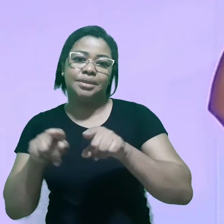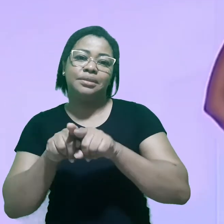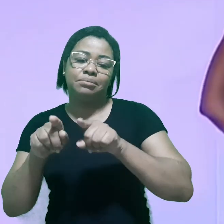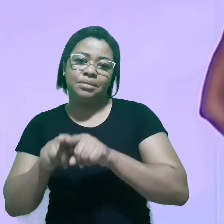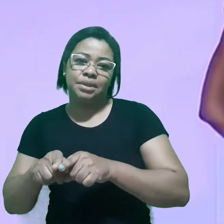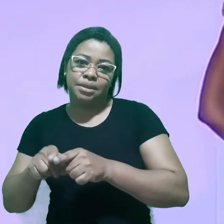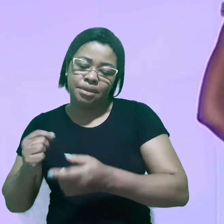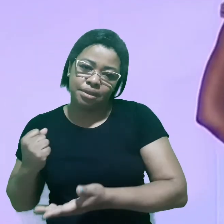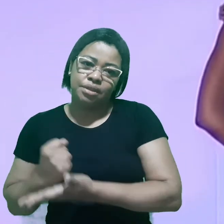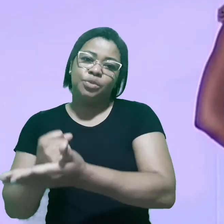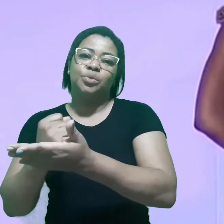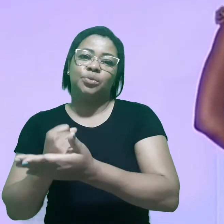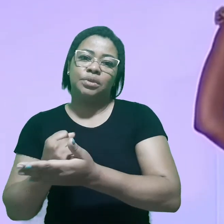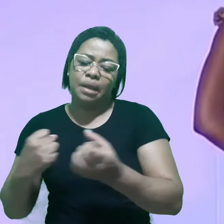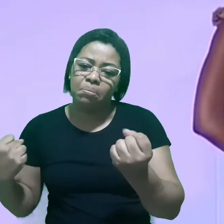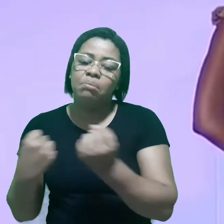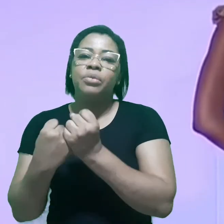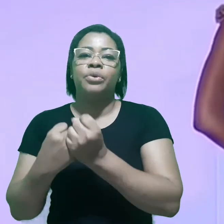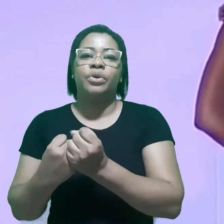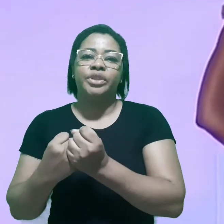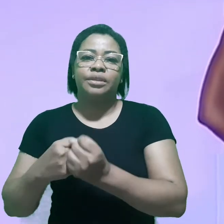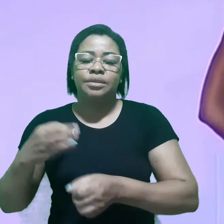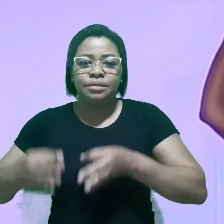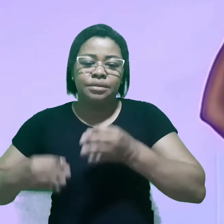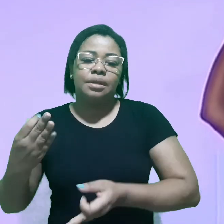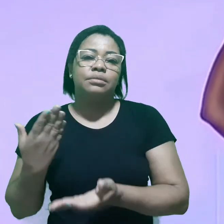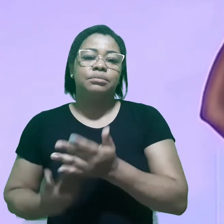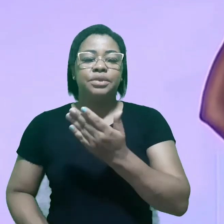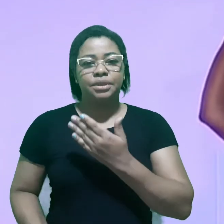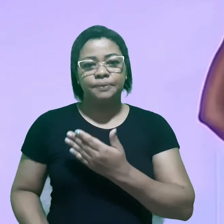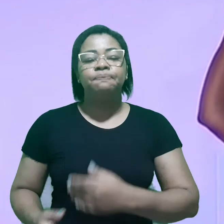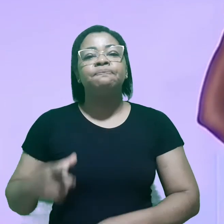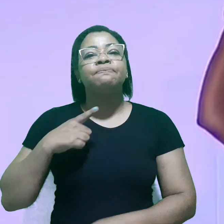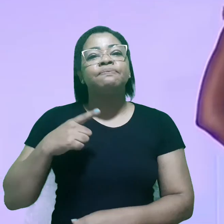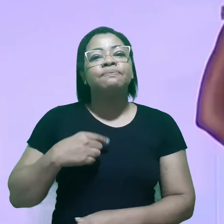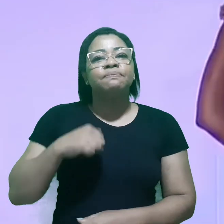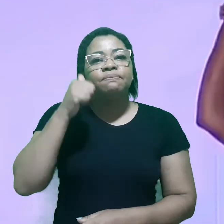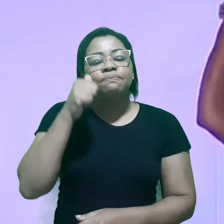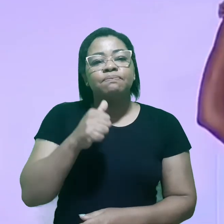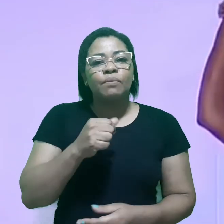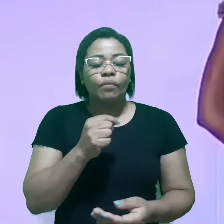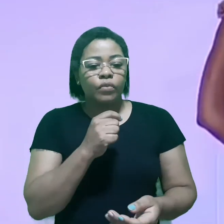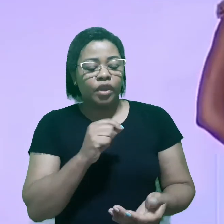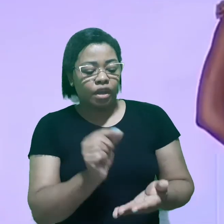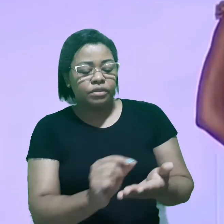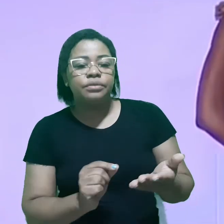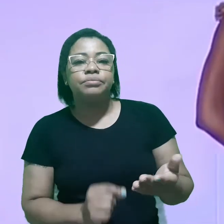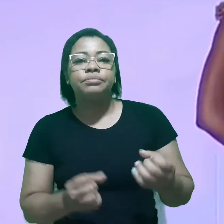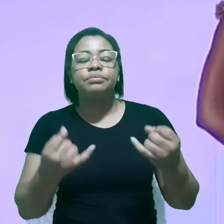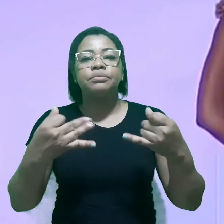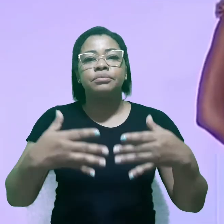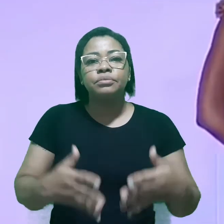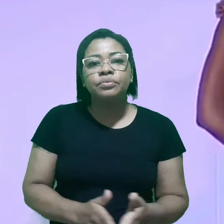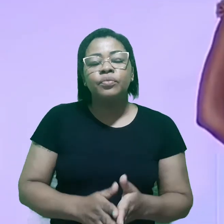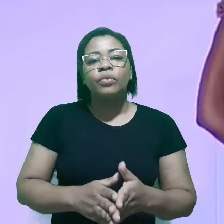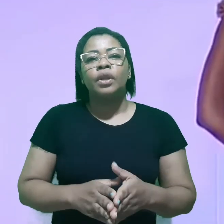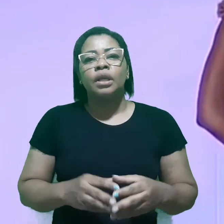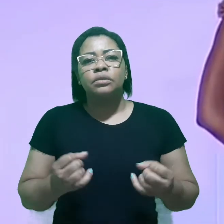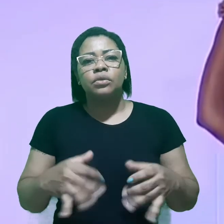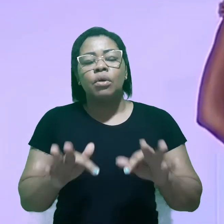seus parentes do sul que haviam se mudado para o norte. Ela os apresentou a um livro sobre a vida sulista que eles tinham deixado para